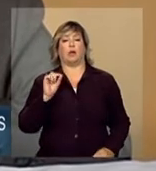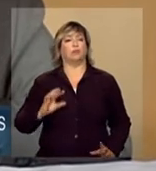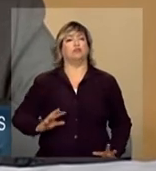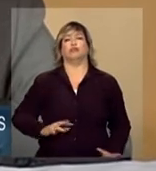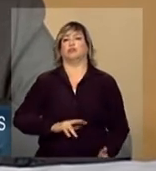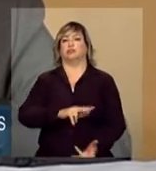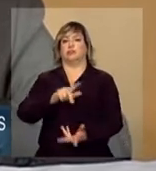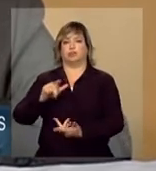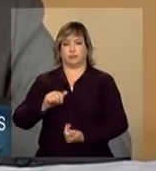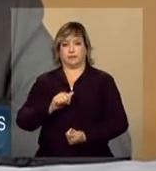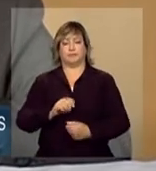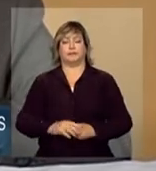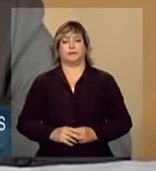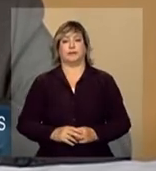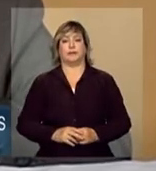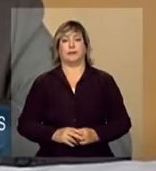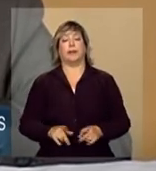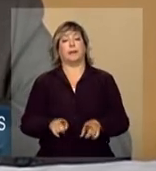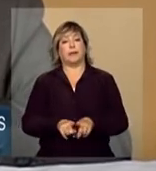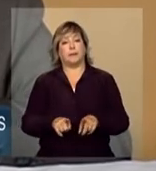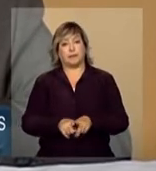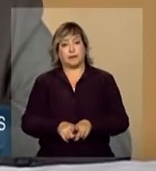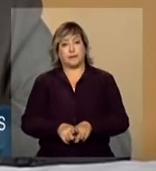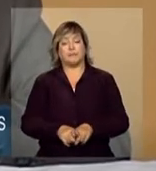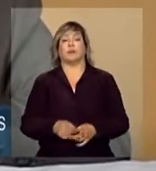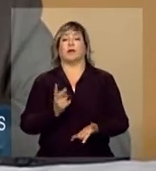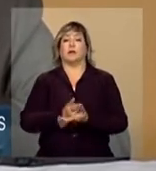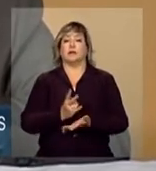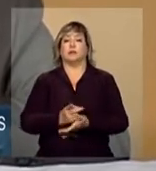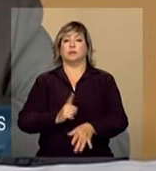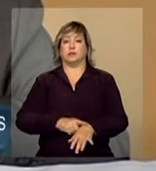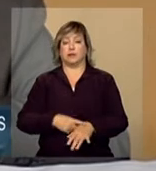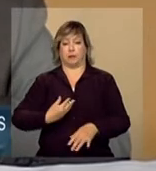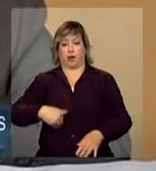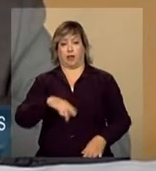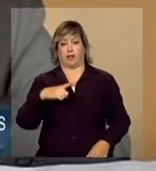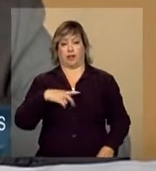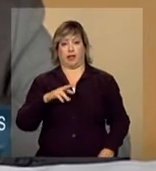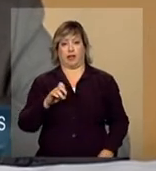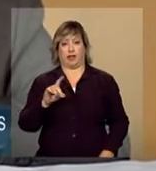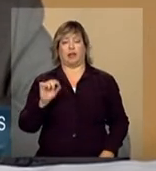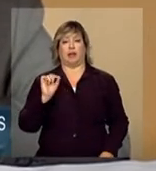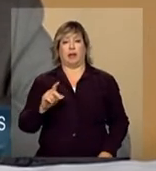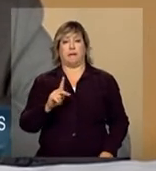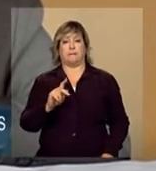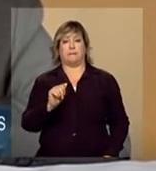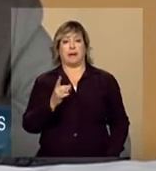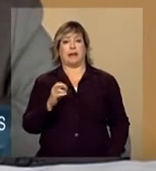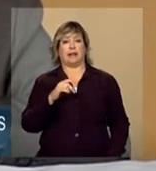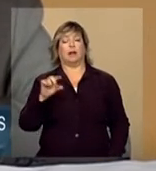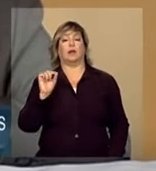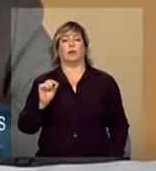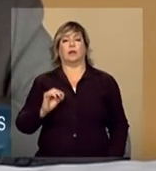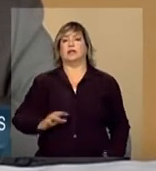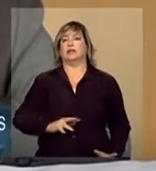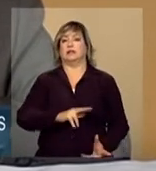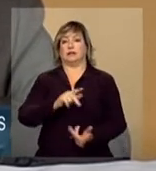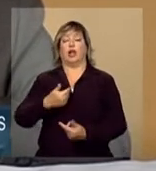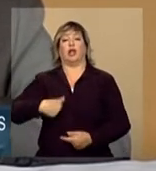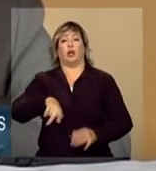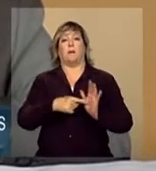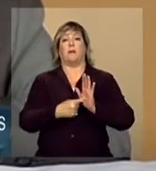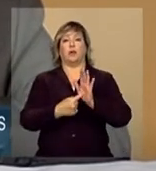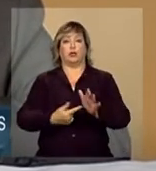internacional. Segundo, que, ao mesmo tempo que nós temos uma rede em padrão internacional, também nós demonstramos que o nosso grupo